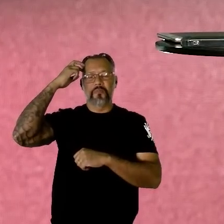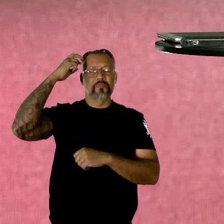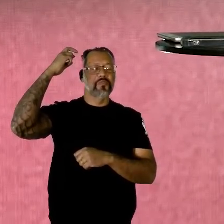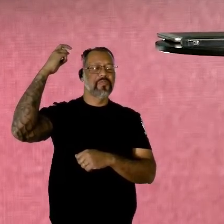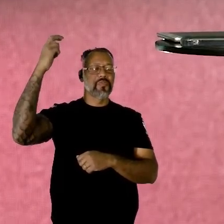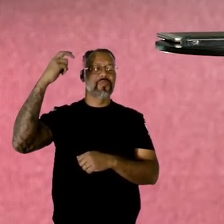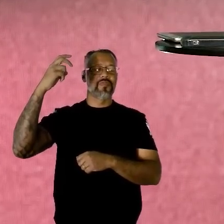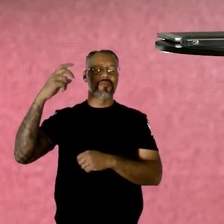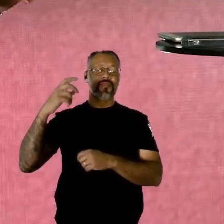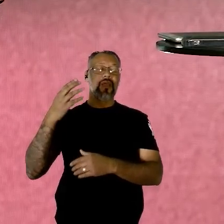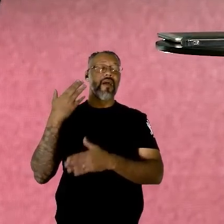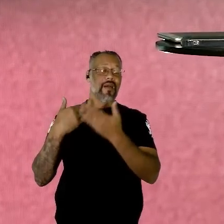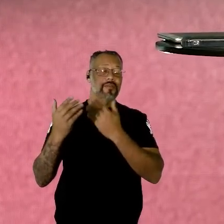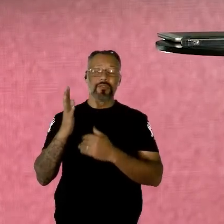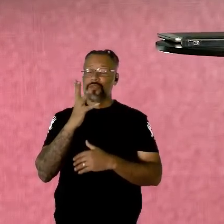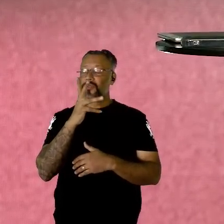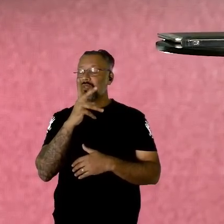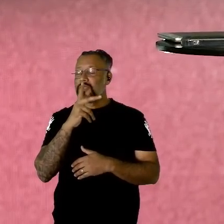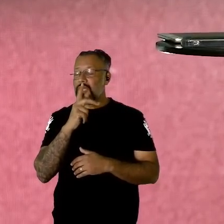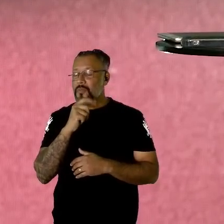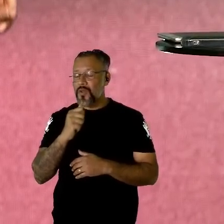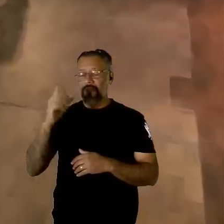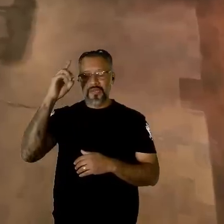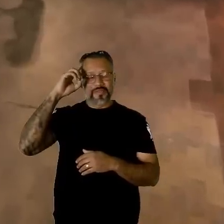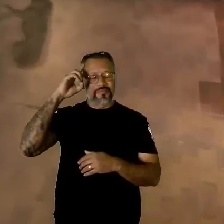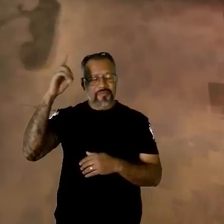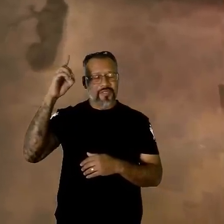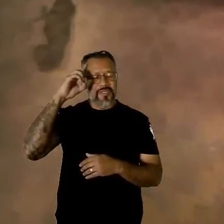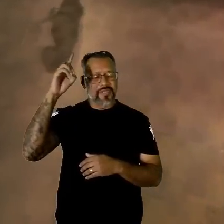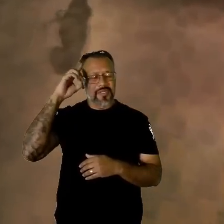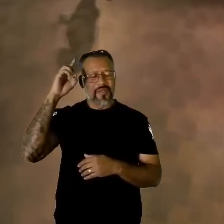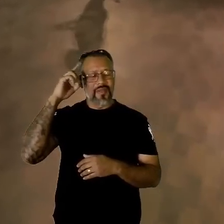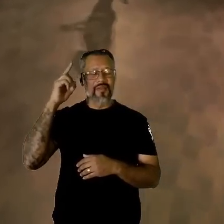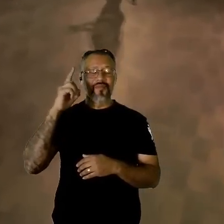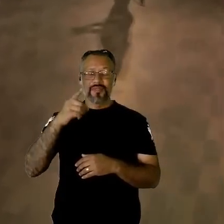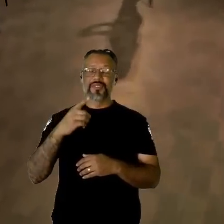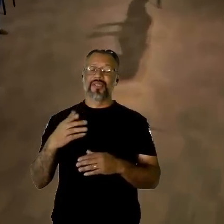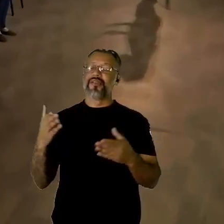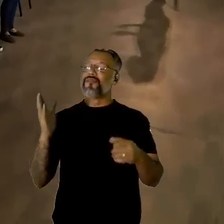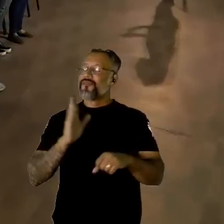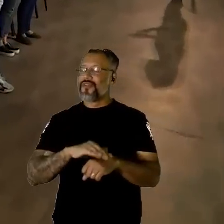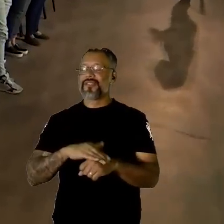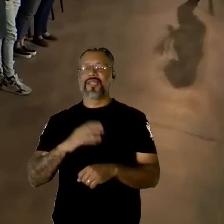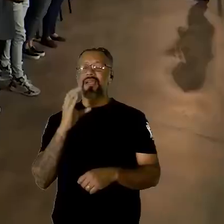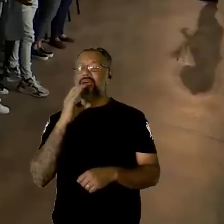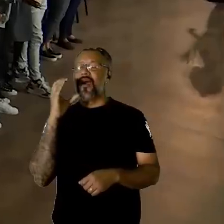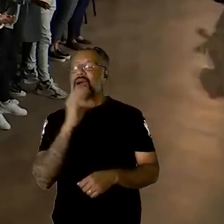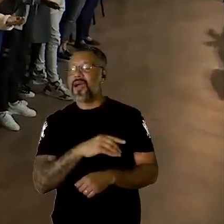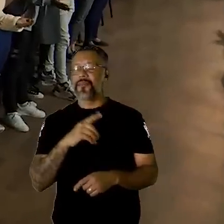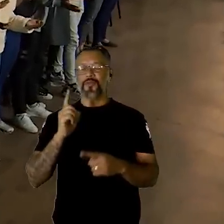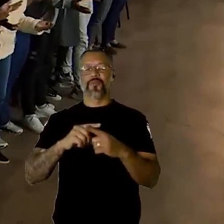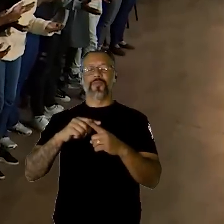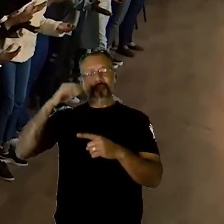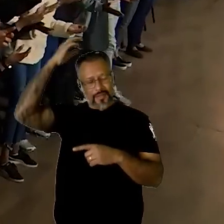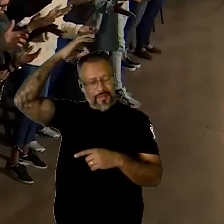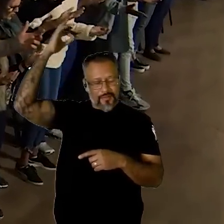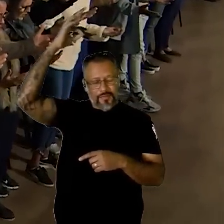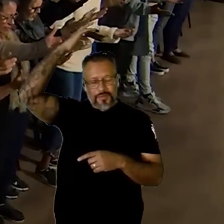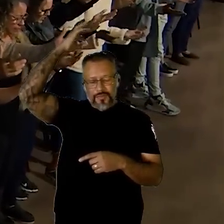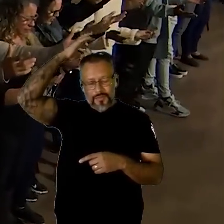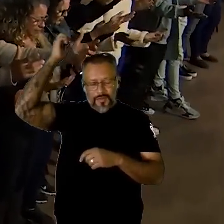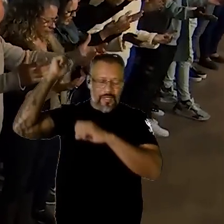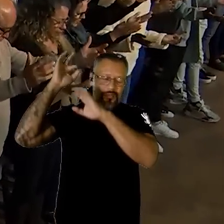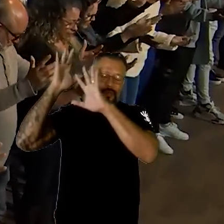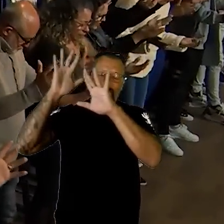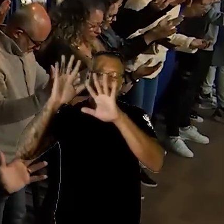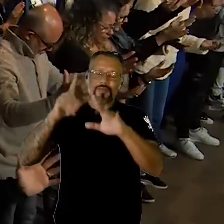demoram dias você vai fazer em horas aquilo que demora um anos você vai fazer em meses aquilo que normalmente demora muito para tomar decisões você